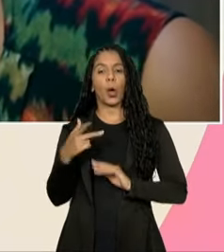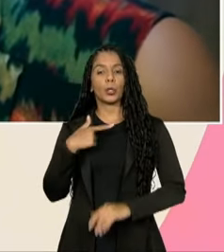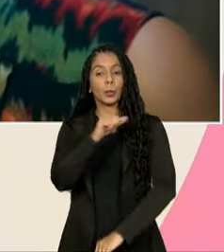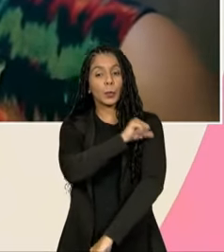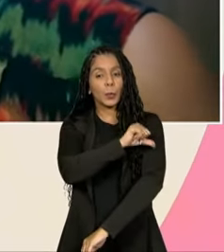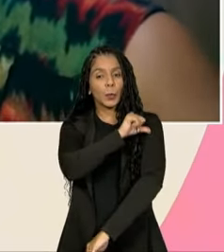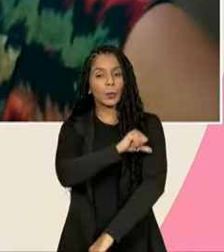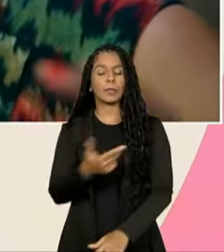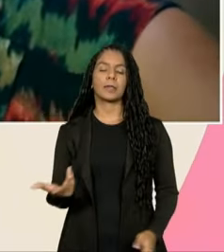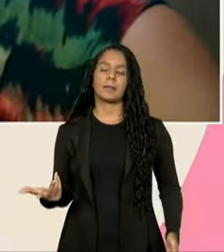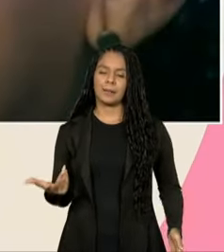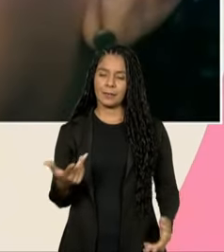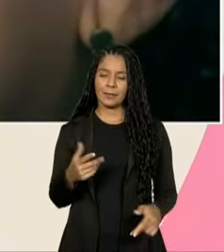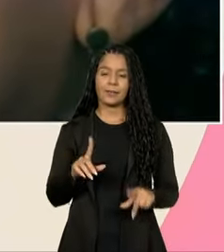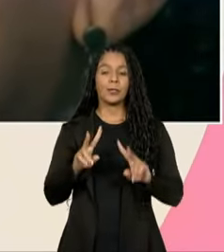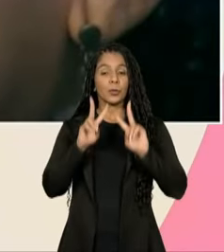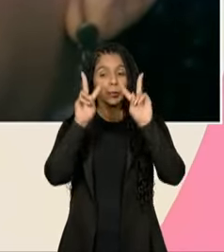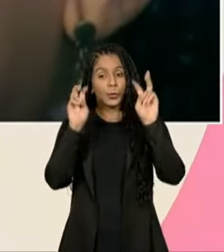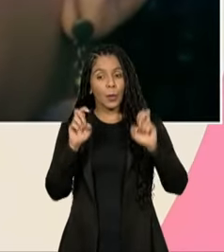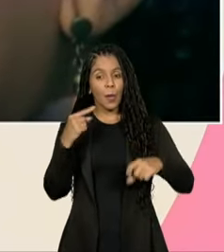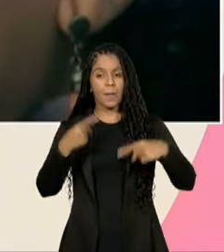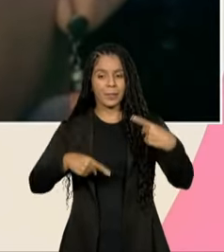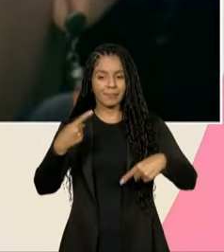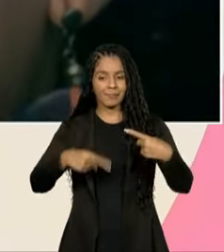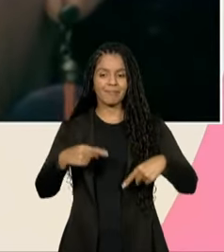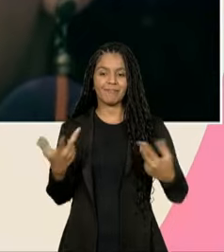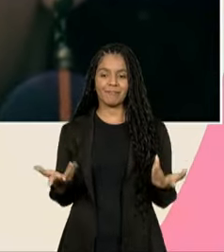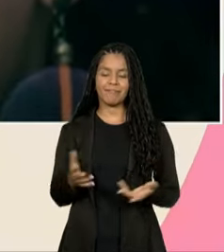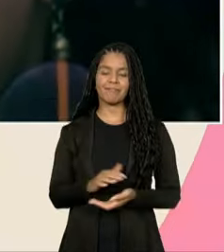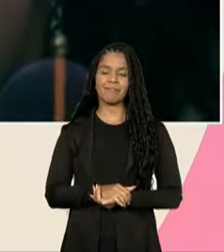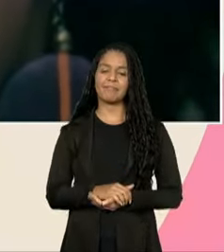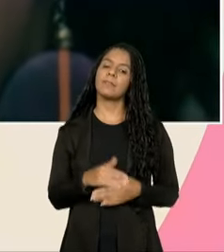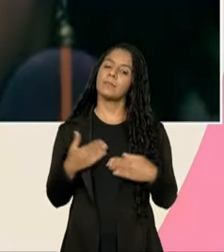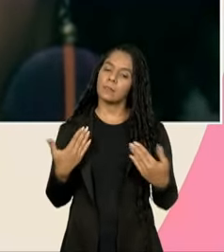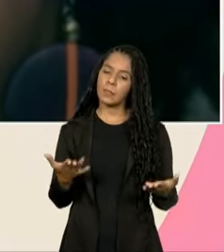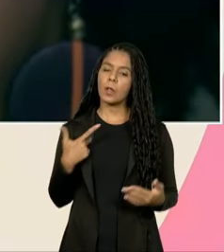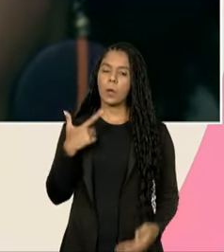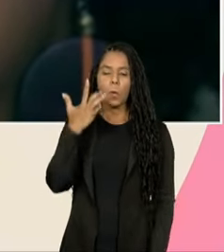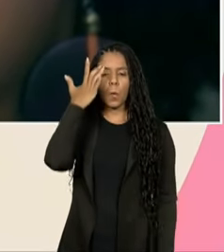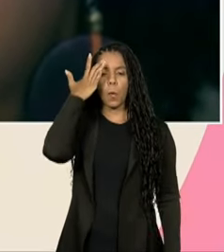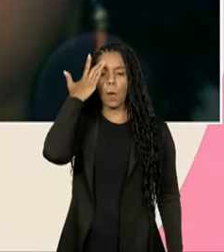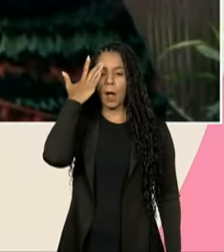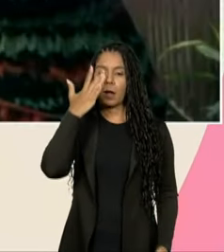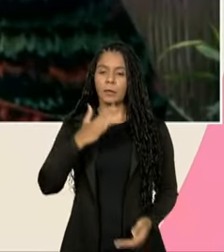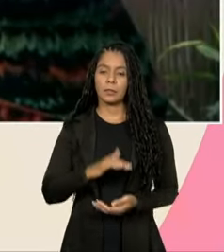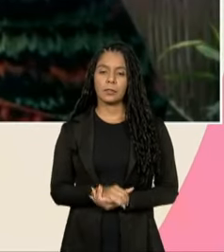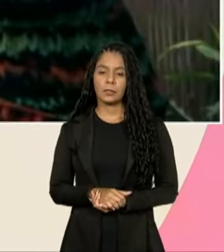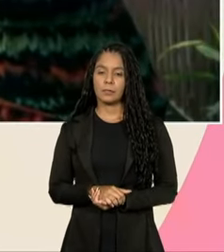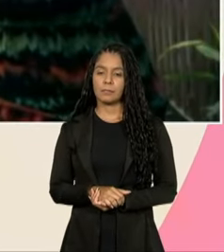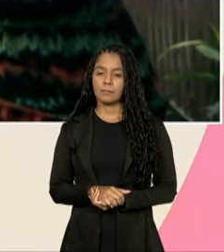mas também do entorno dessa política, né? Uhum. E aí eu acho que eles